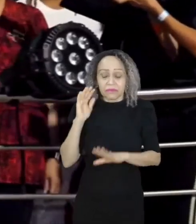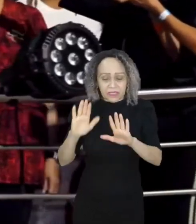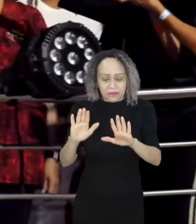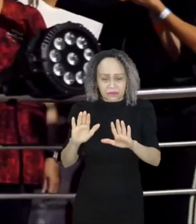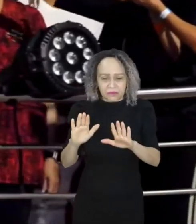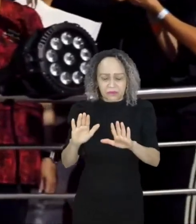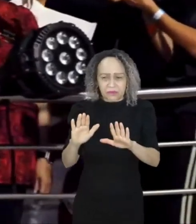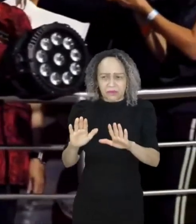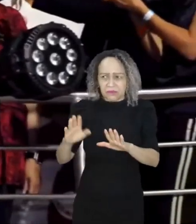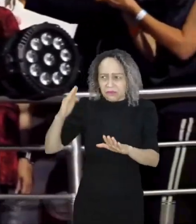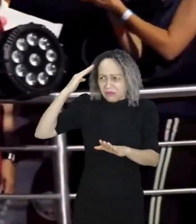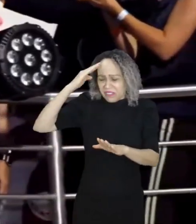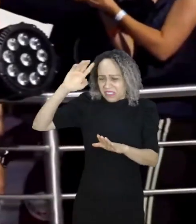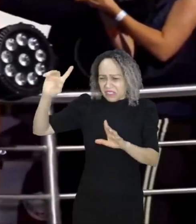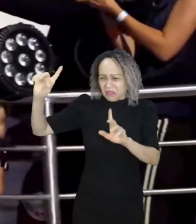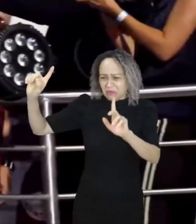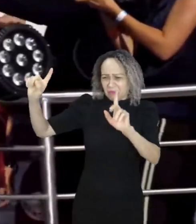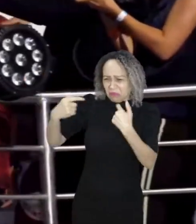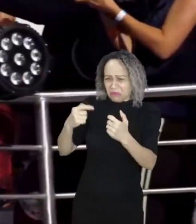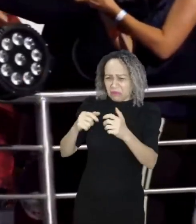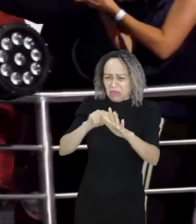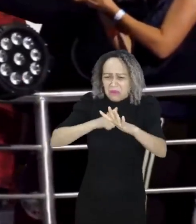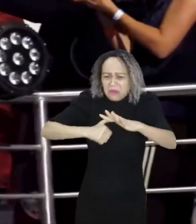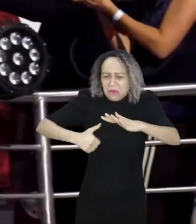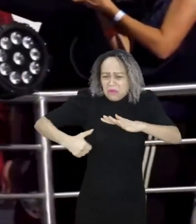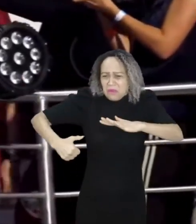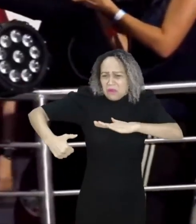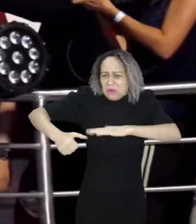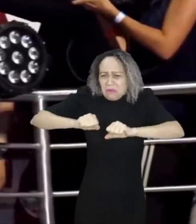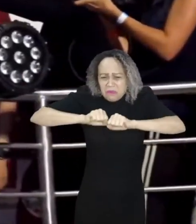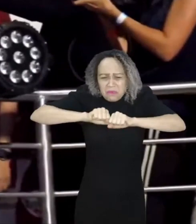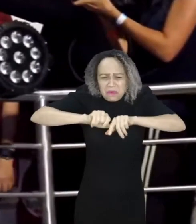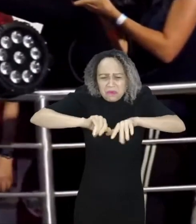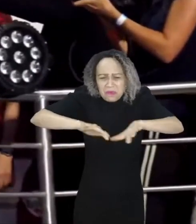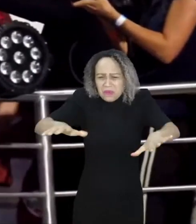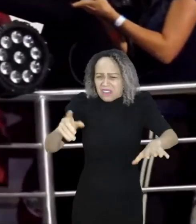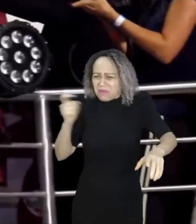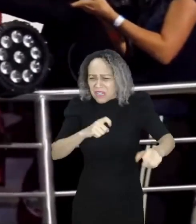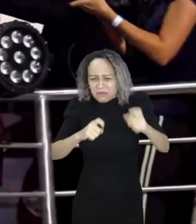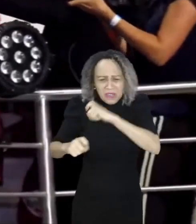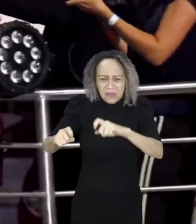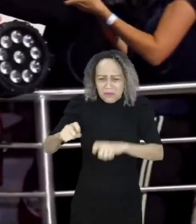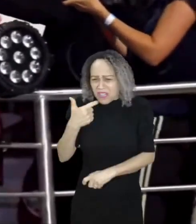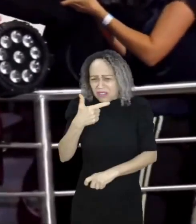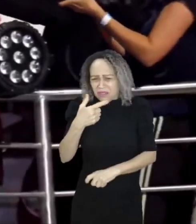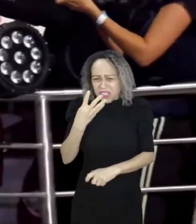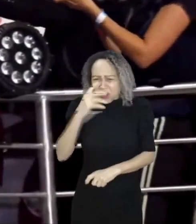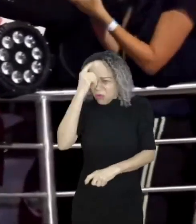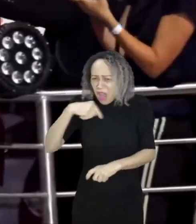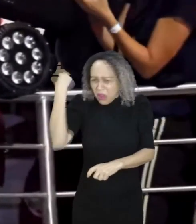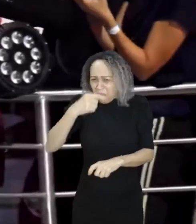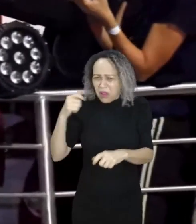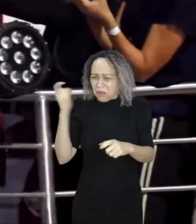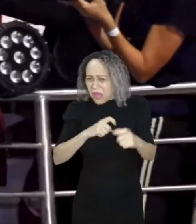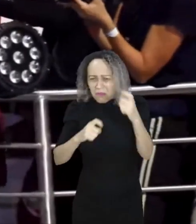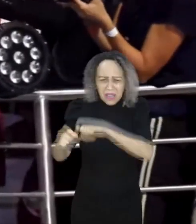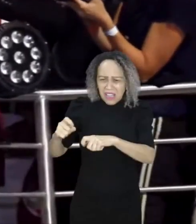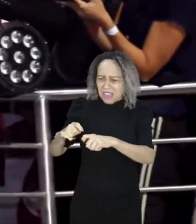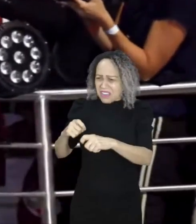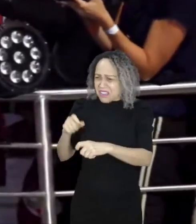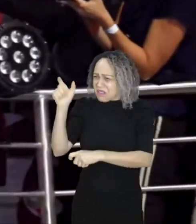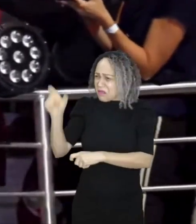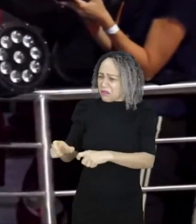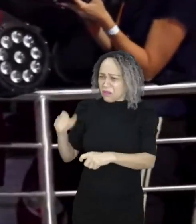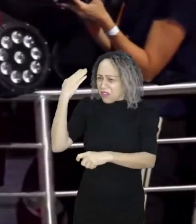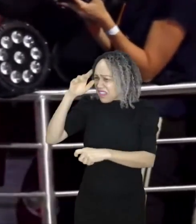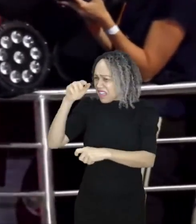uma verdadeira indústria de fake news que mentiu 24 horas por dia e que não trabalhava mais. Eu